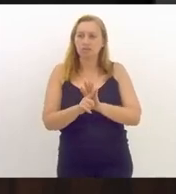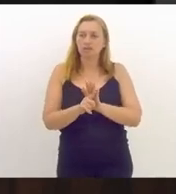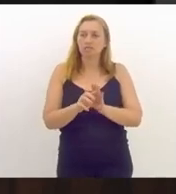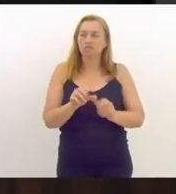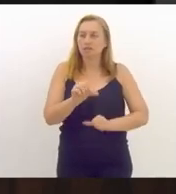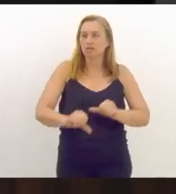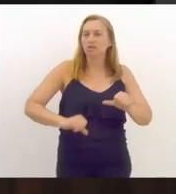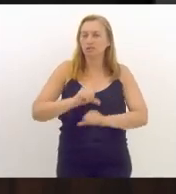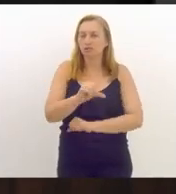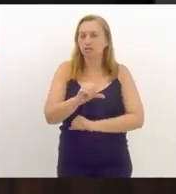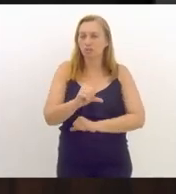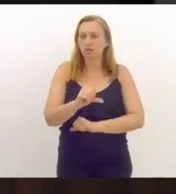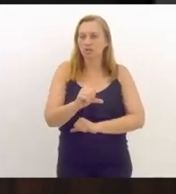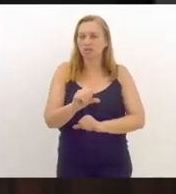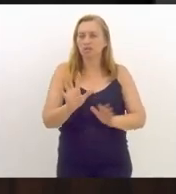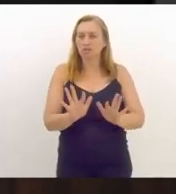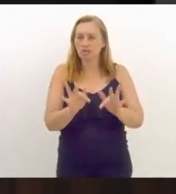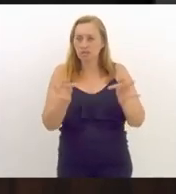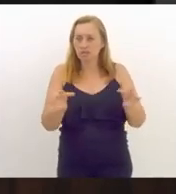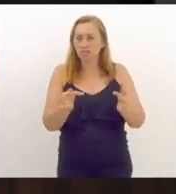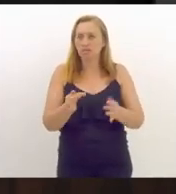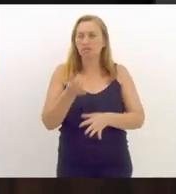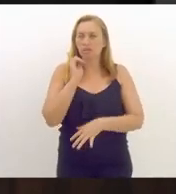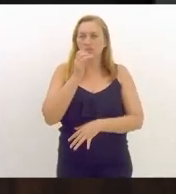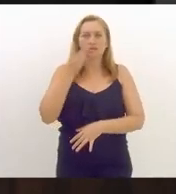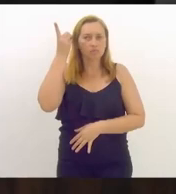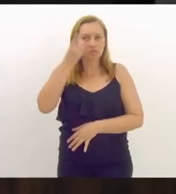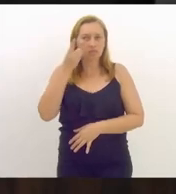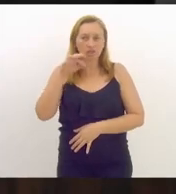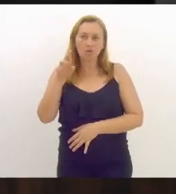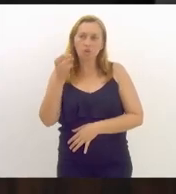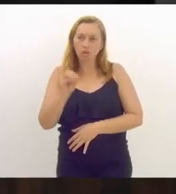transformação indicação simples relator Deputado Eurico Júnior